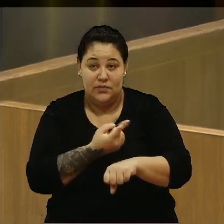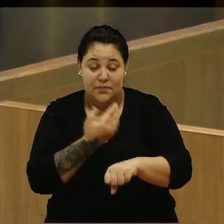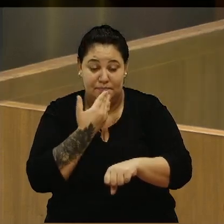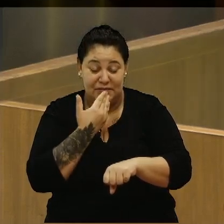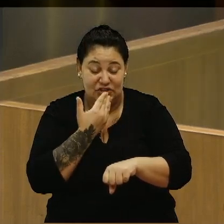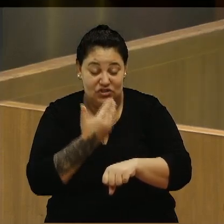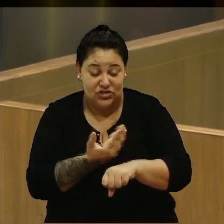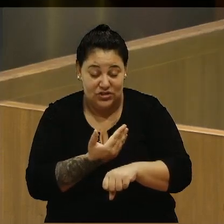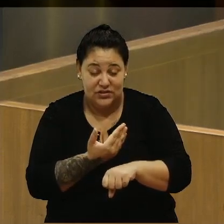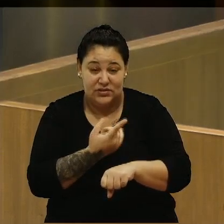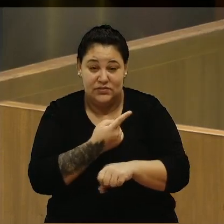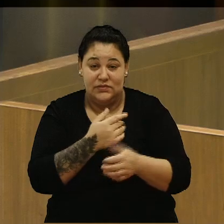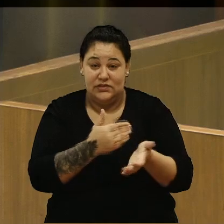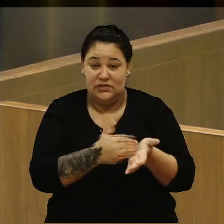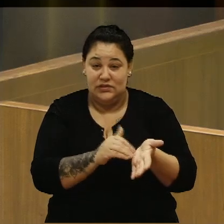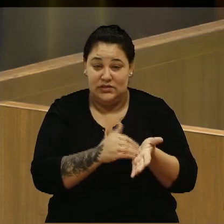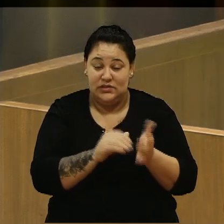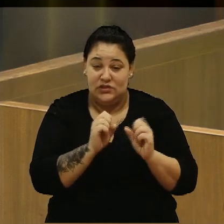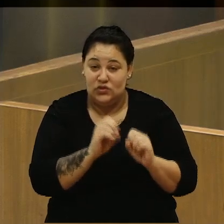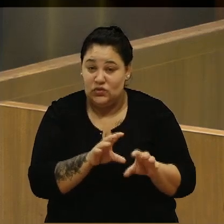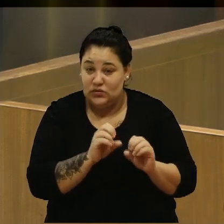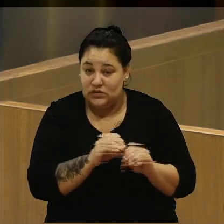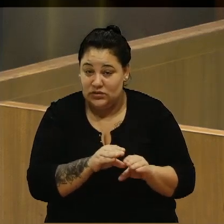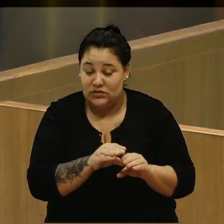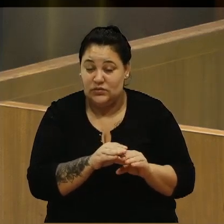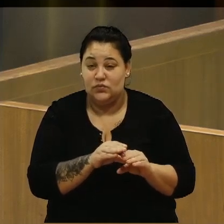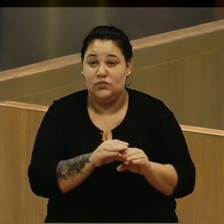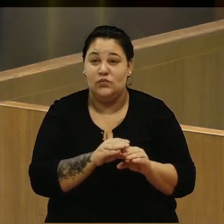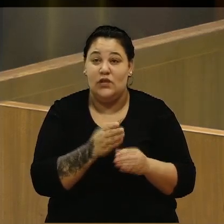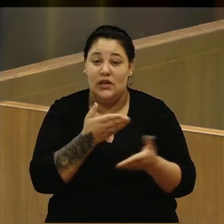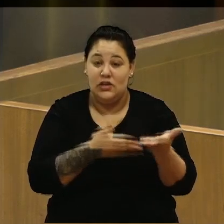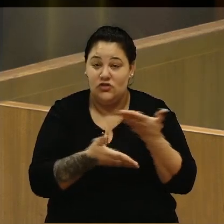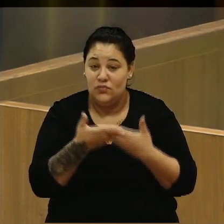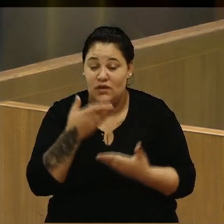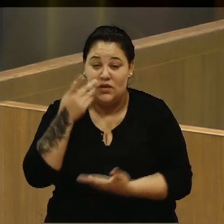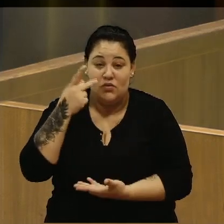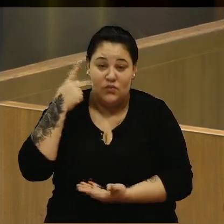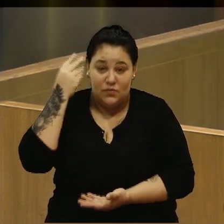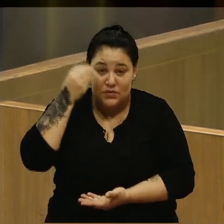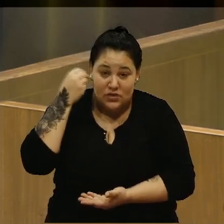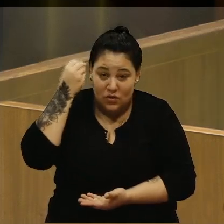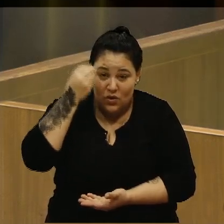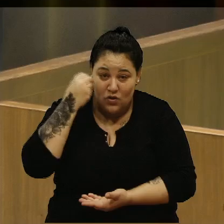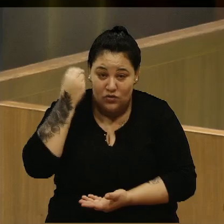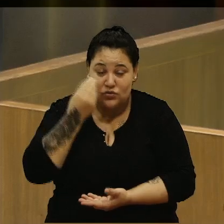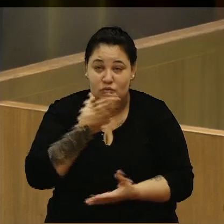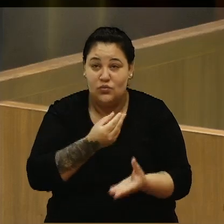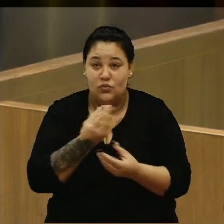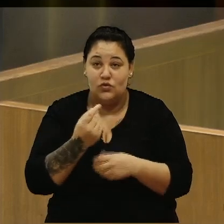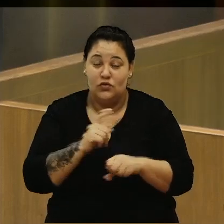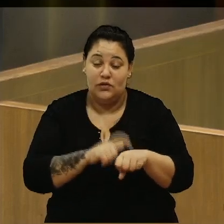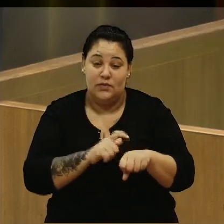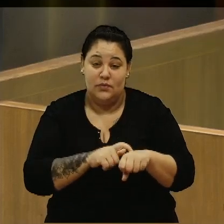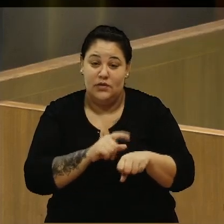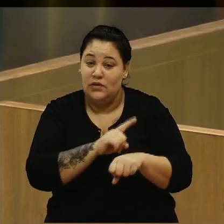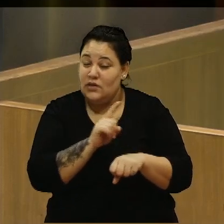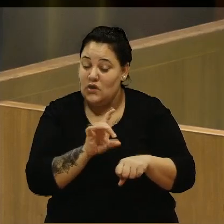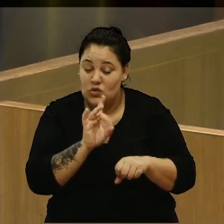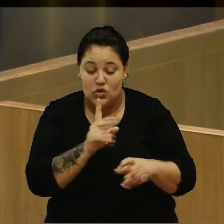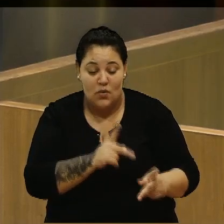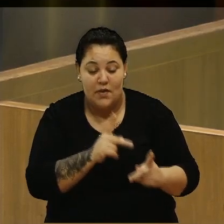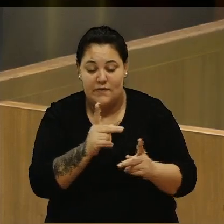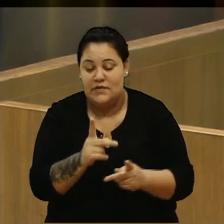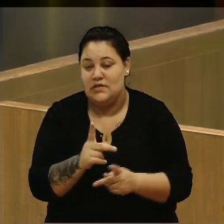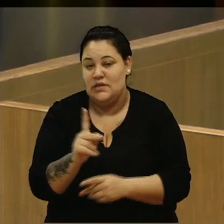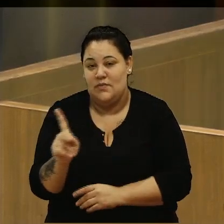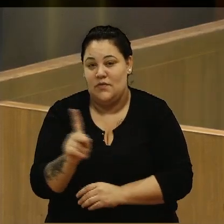Solicitei à secretária da Educação atendimento psicológico com bastante tempo, não apenas uma visita à